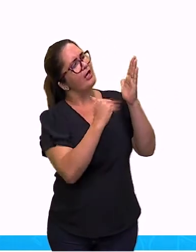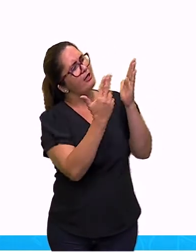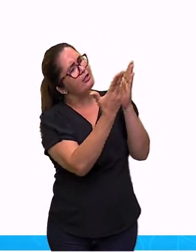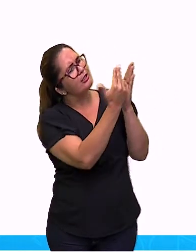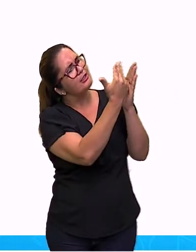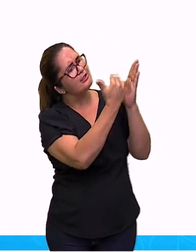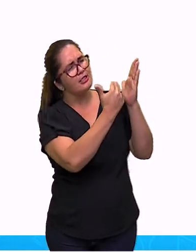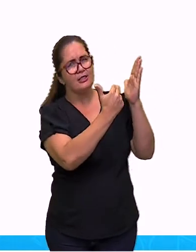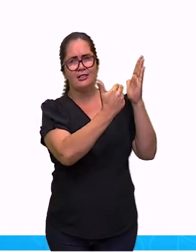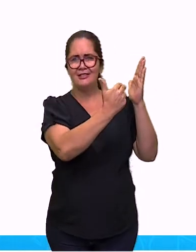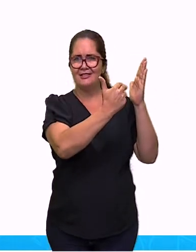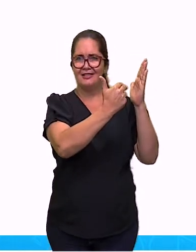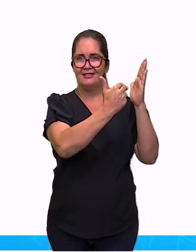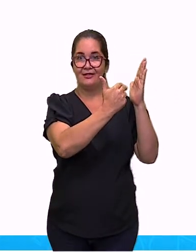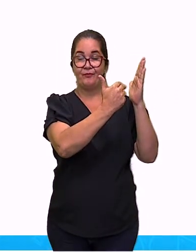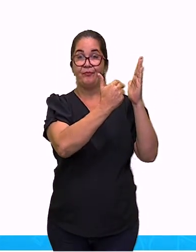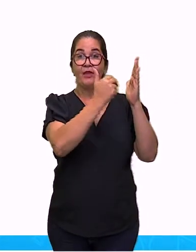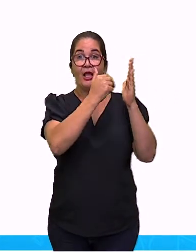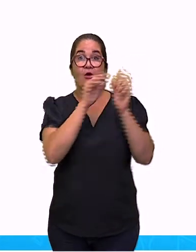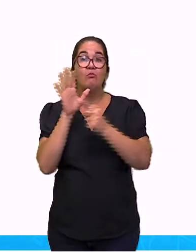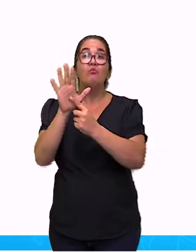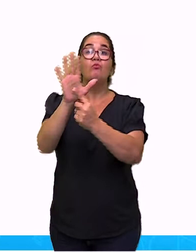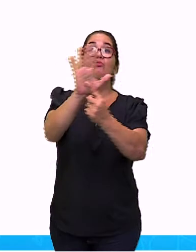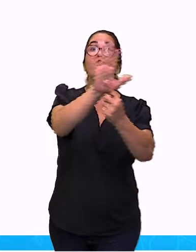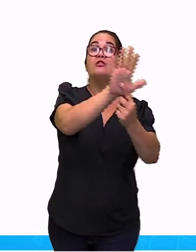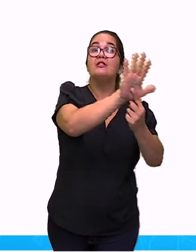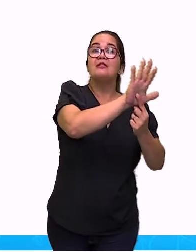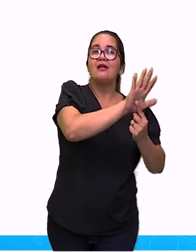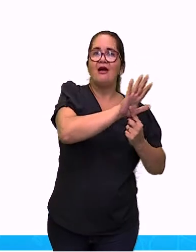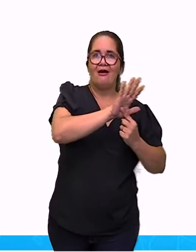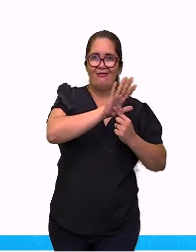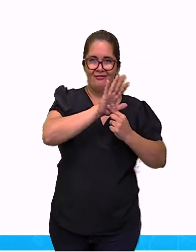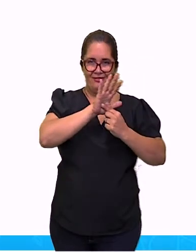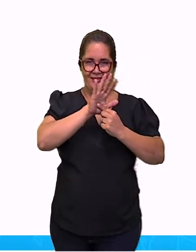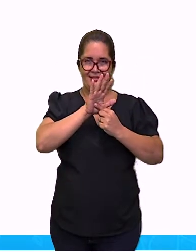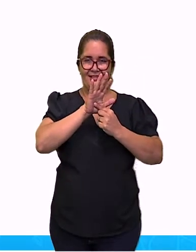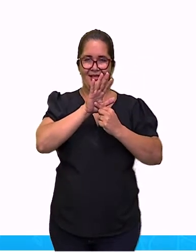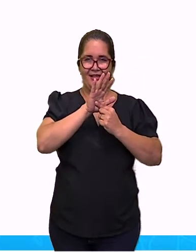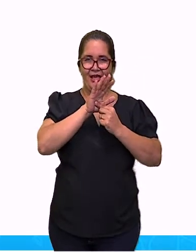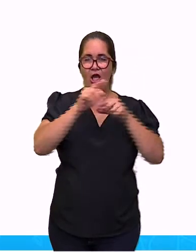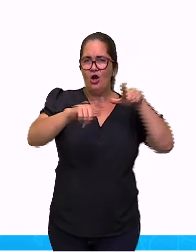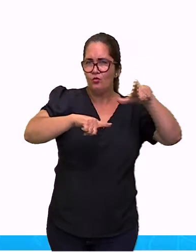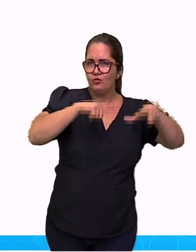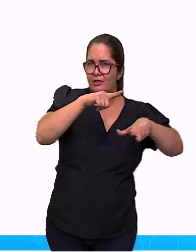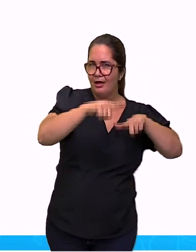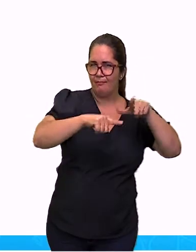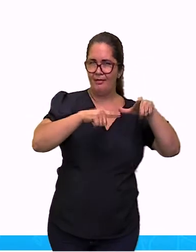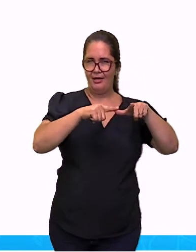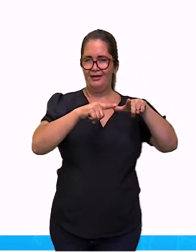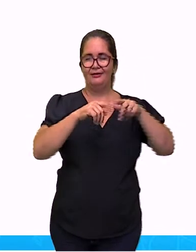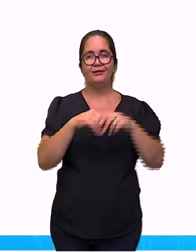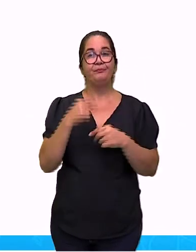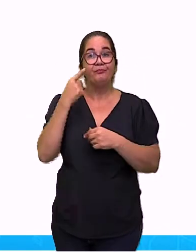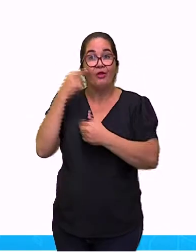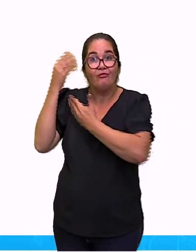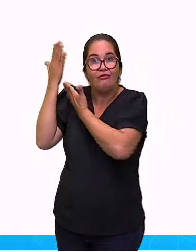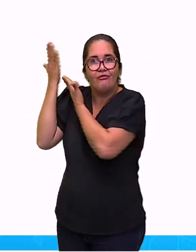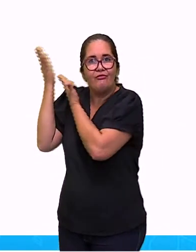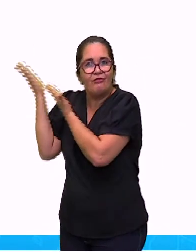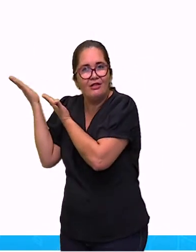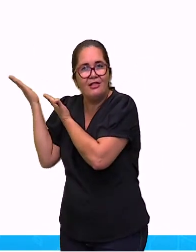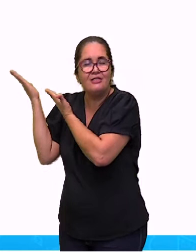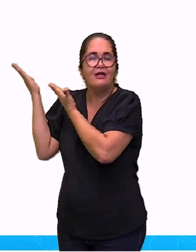destacou. Alguns artistas brasileiros começaram a utilizar o pontilhismo em suas pinturas. E dentro desse contexto, vale a